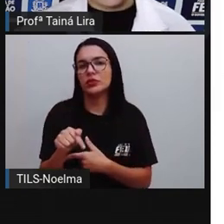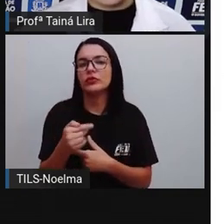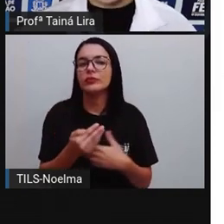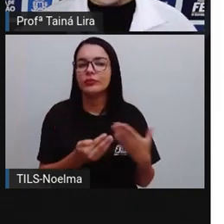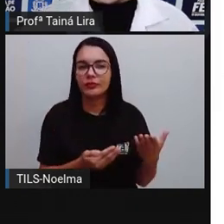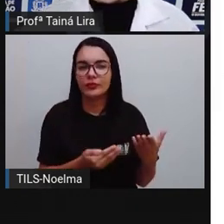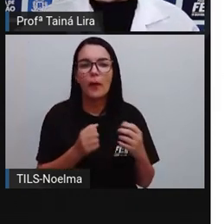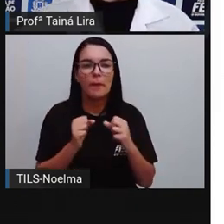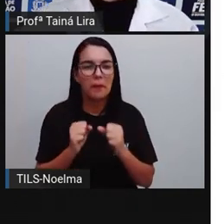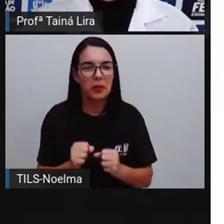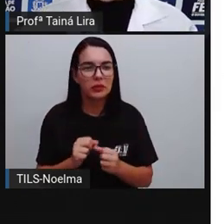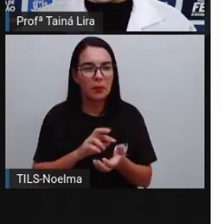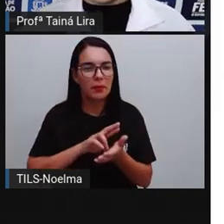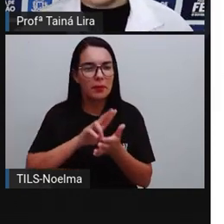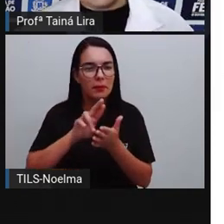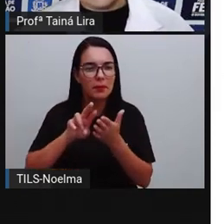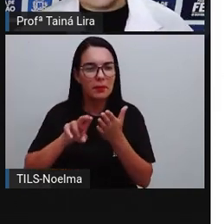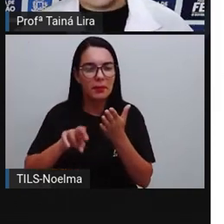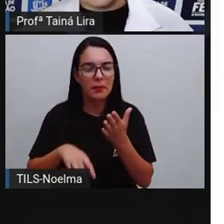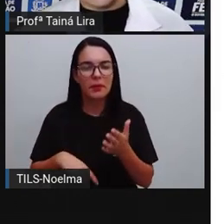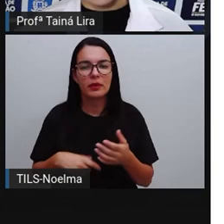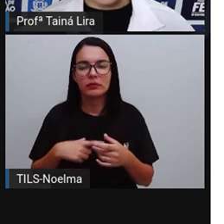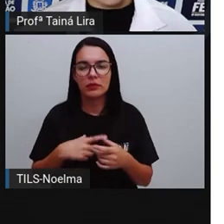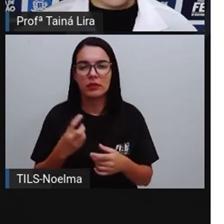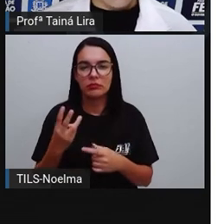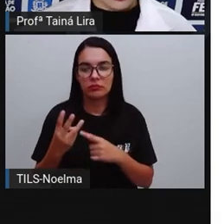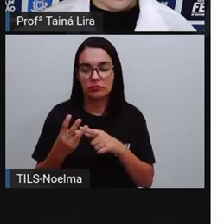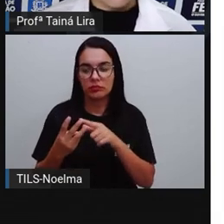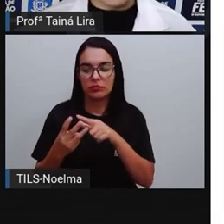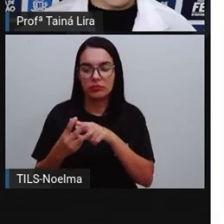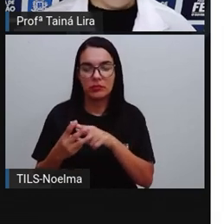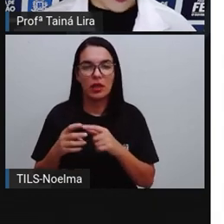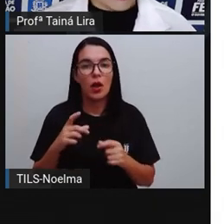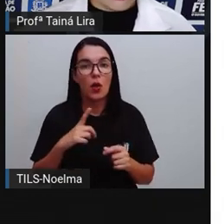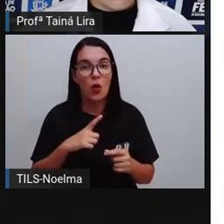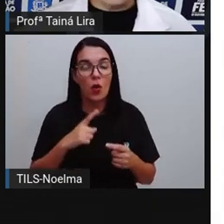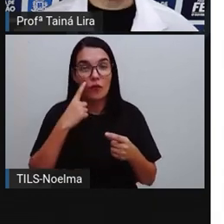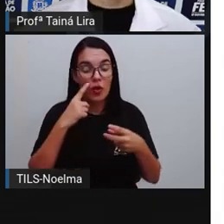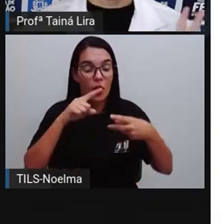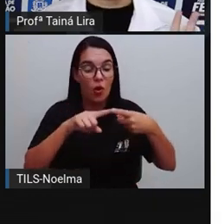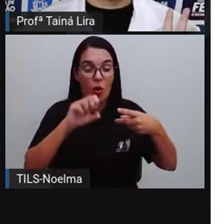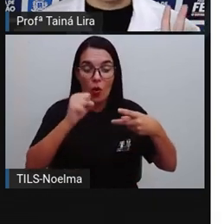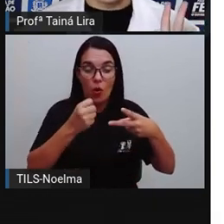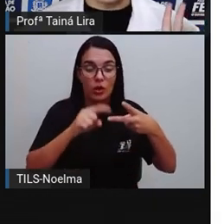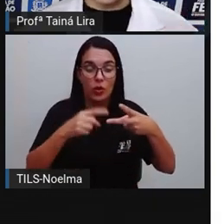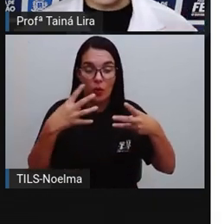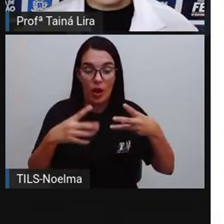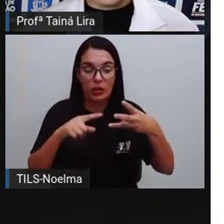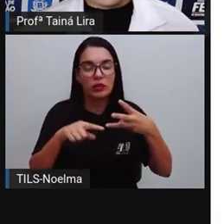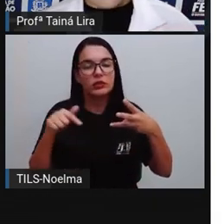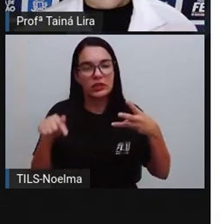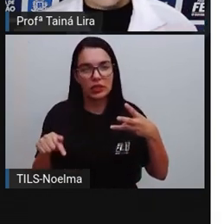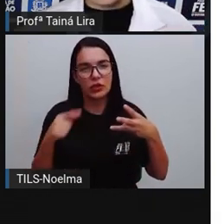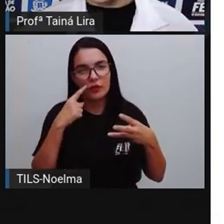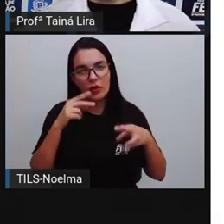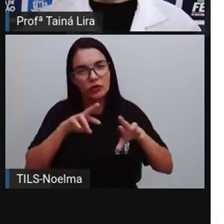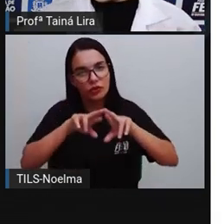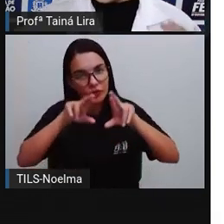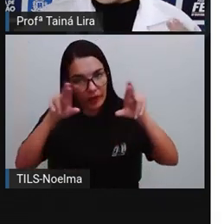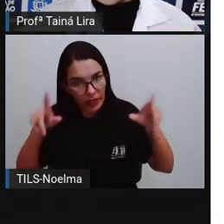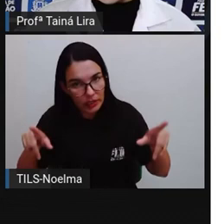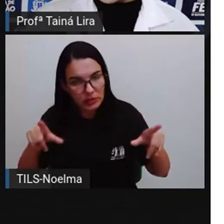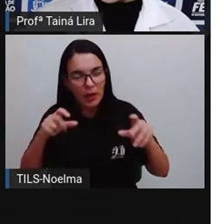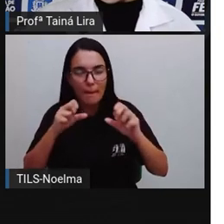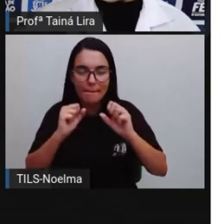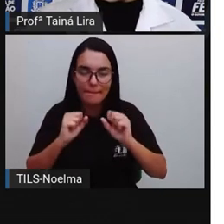isso aí na verdade empresa situações diferentes né com 8 ou 4 e com o 7